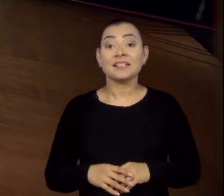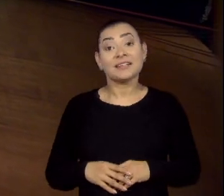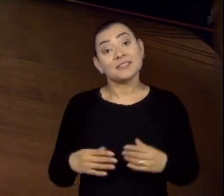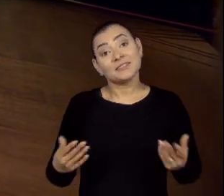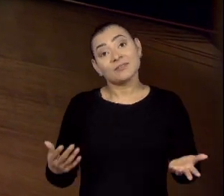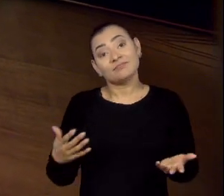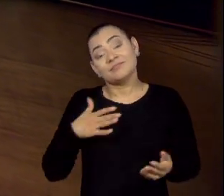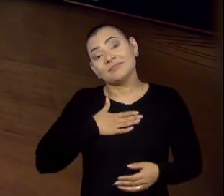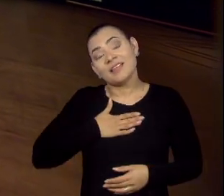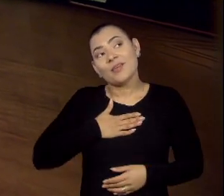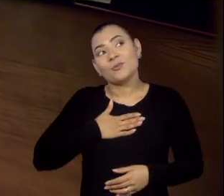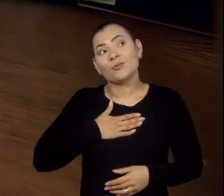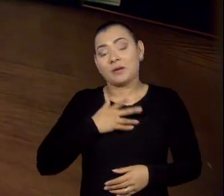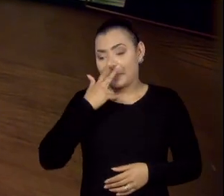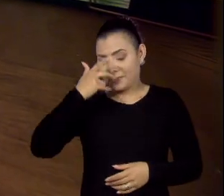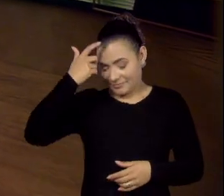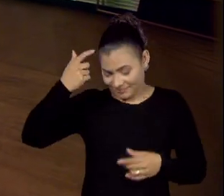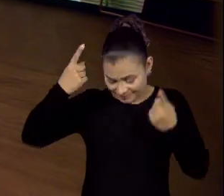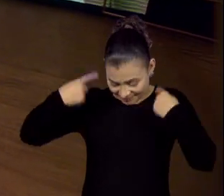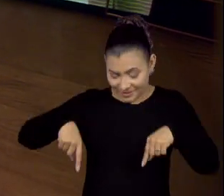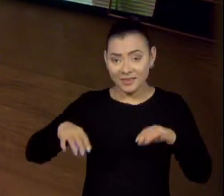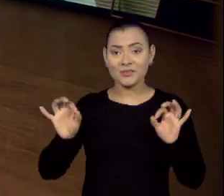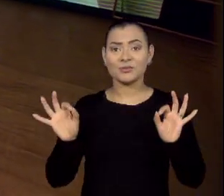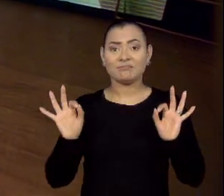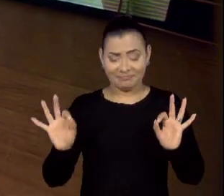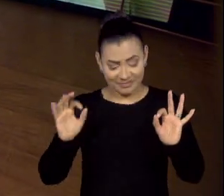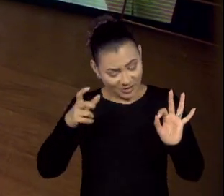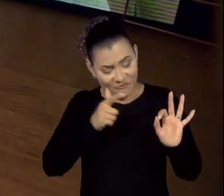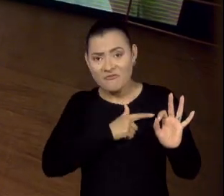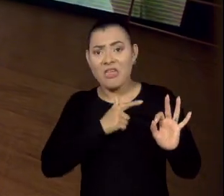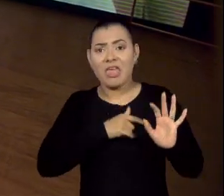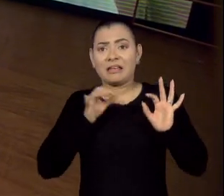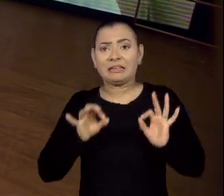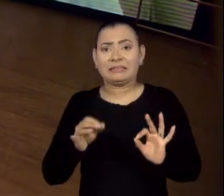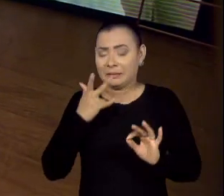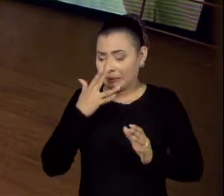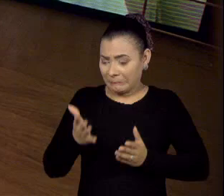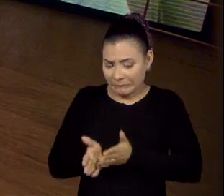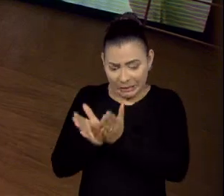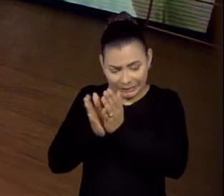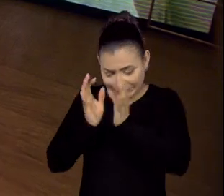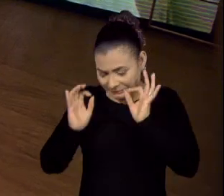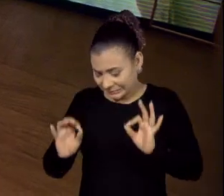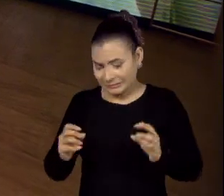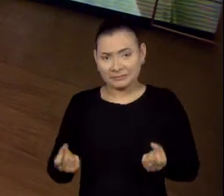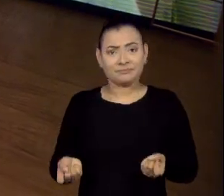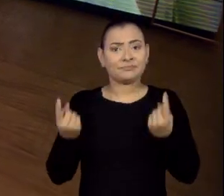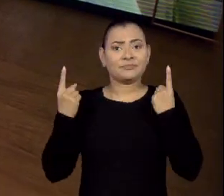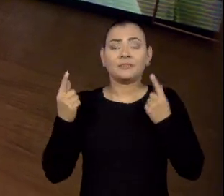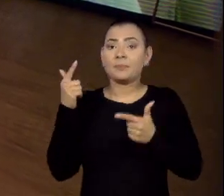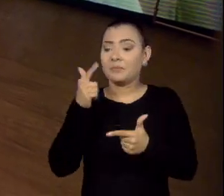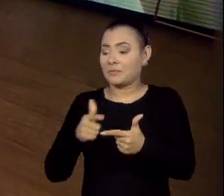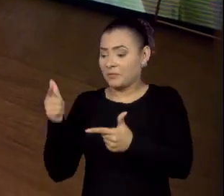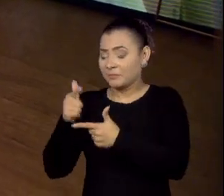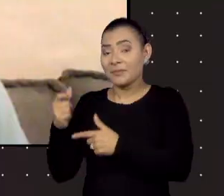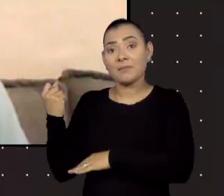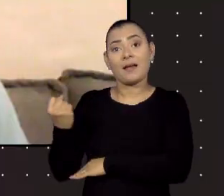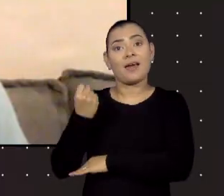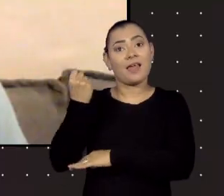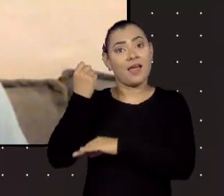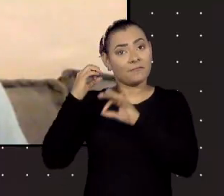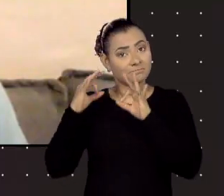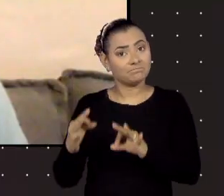me achava muito feio e achava pobre. Eu tinha problemas